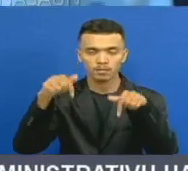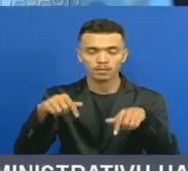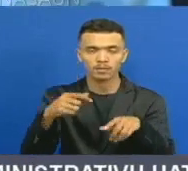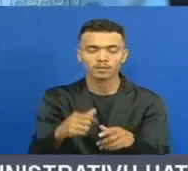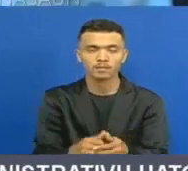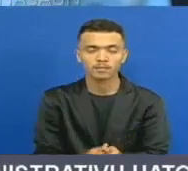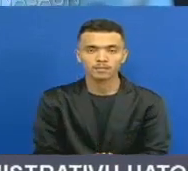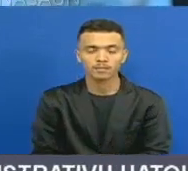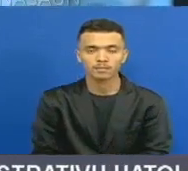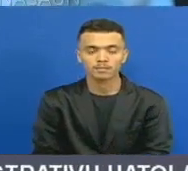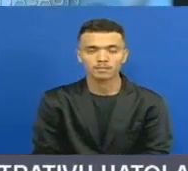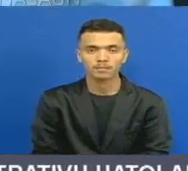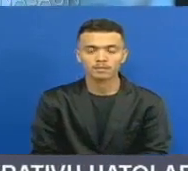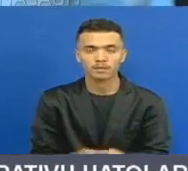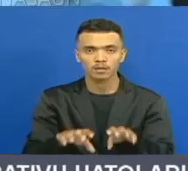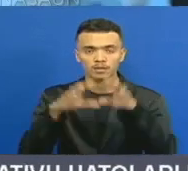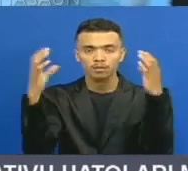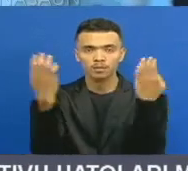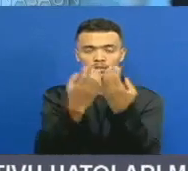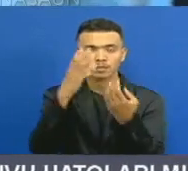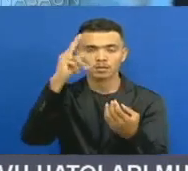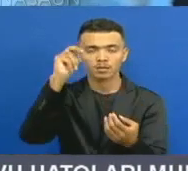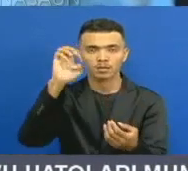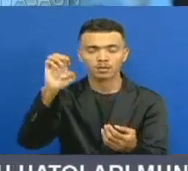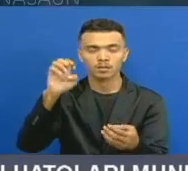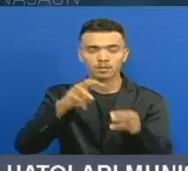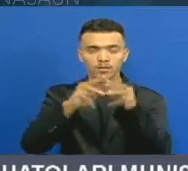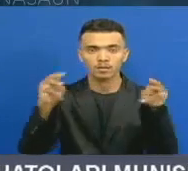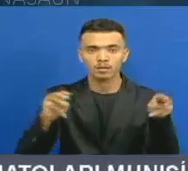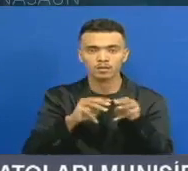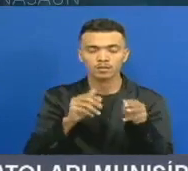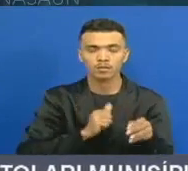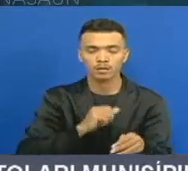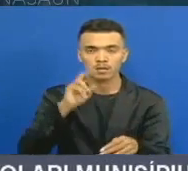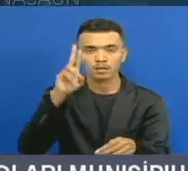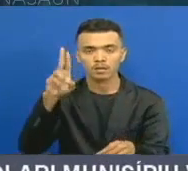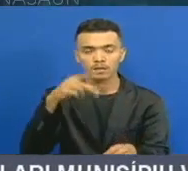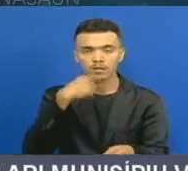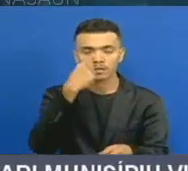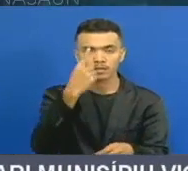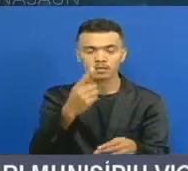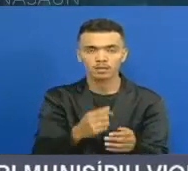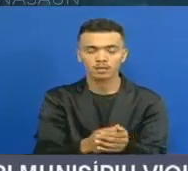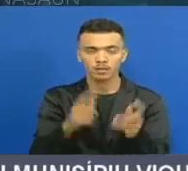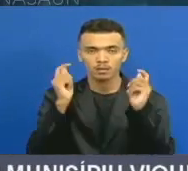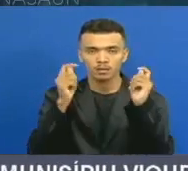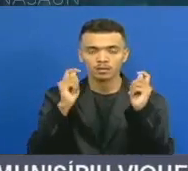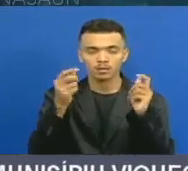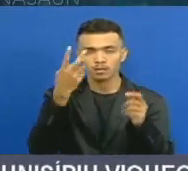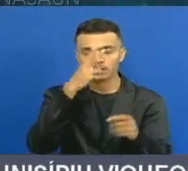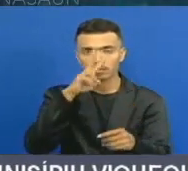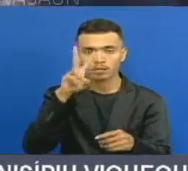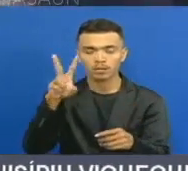mai Sorin Selu komisario CNE destacado município Eleu Carlito Martins afirma testene hodi